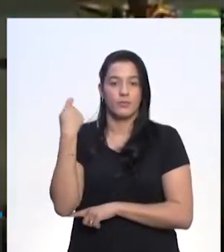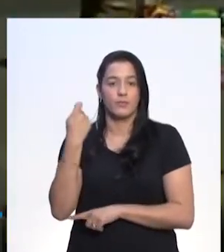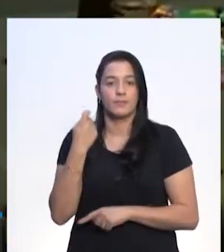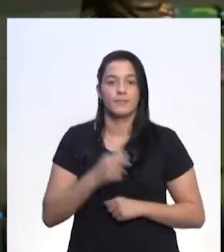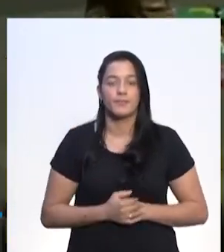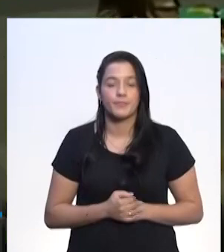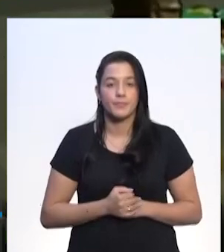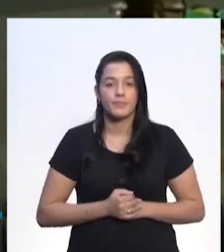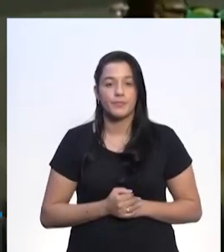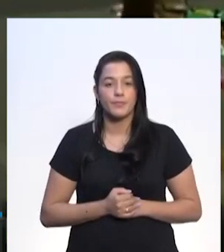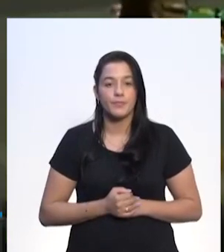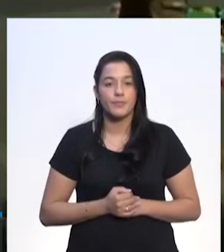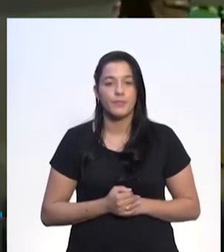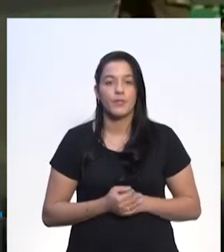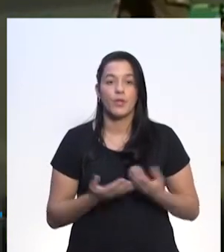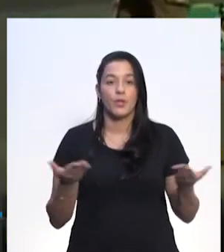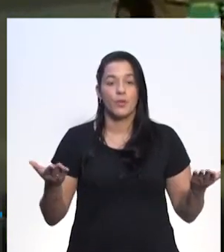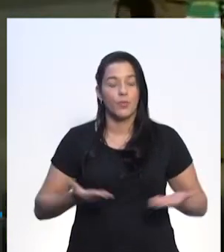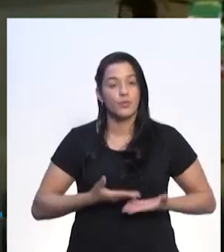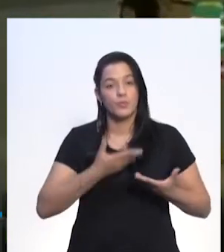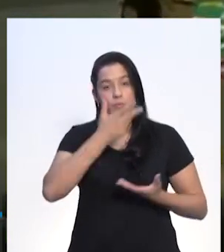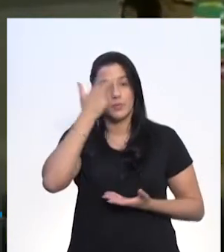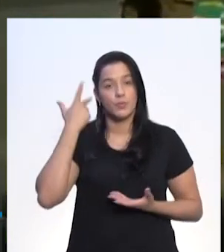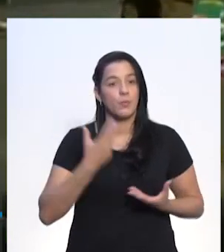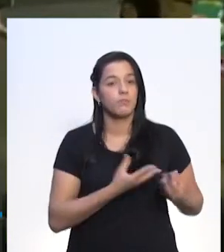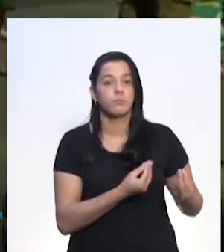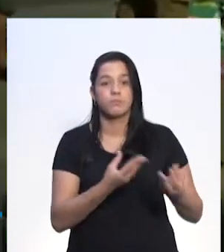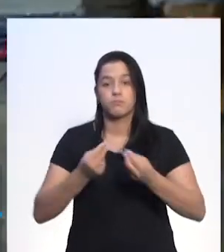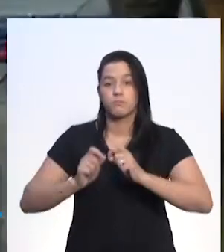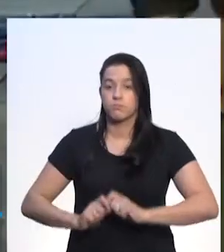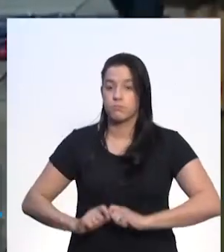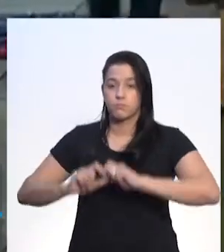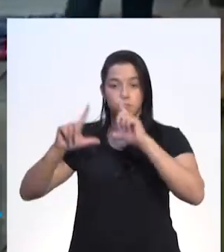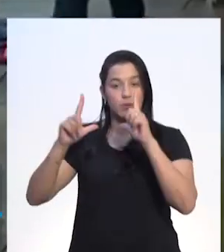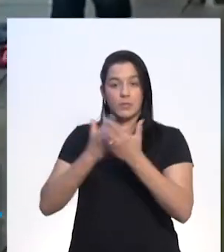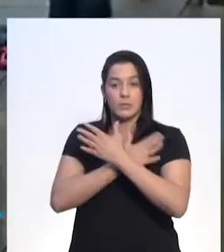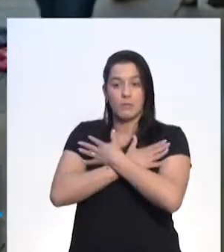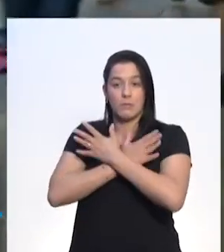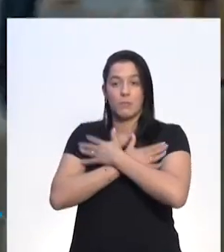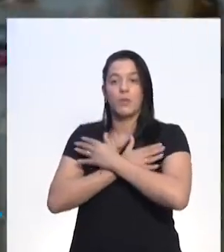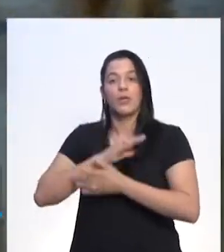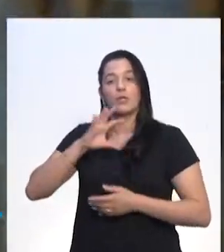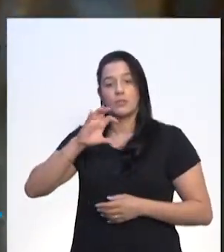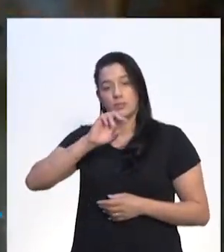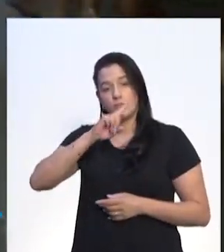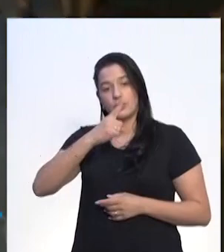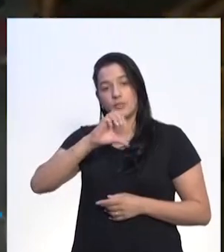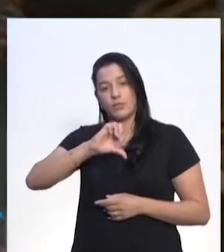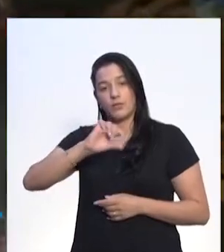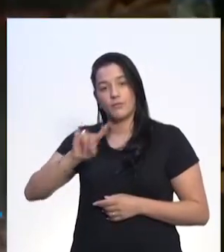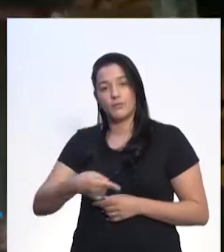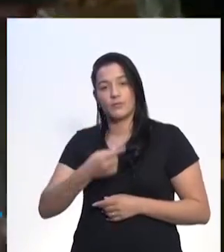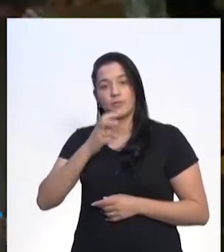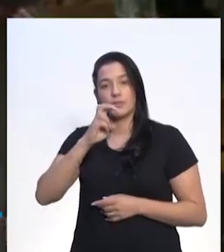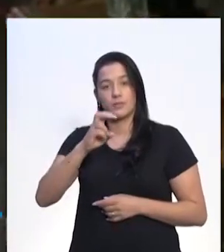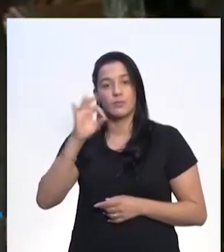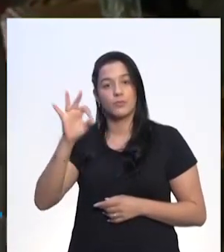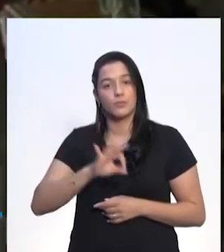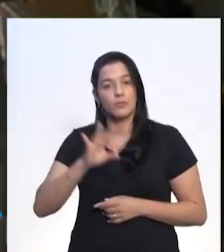O contingente de desempregados teve um crescimento expressivo de 19,5% de 2015